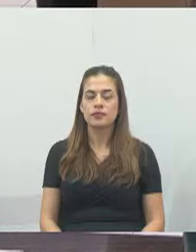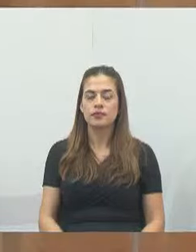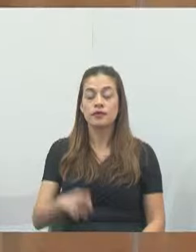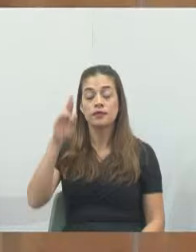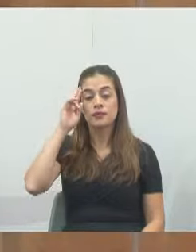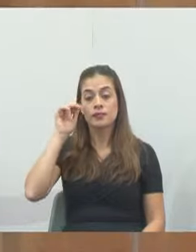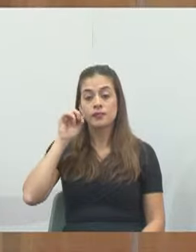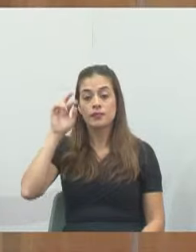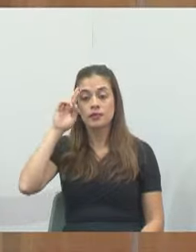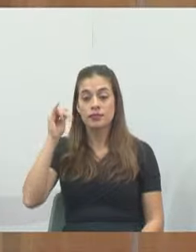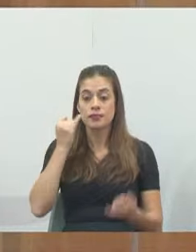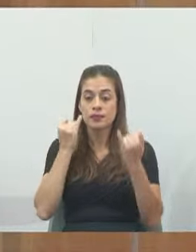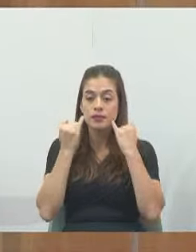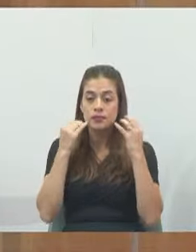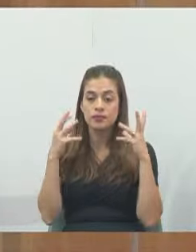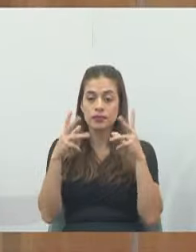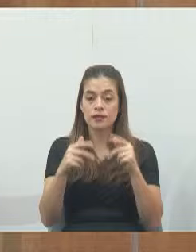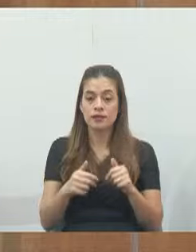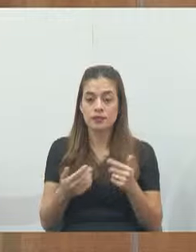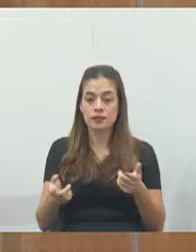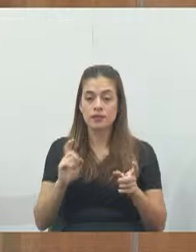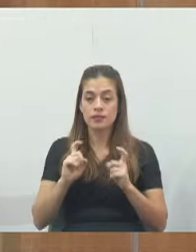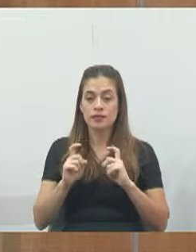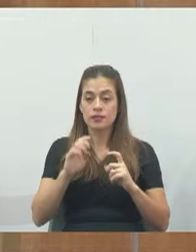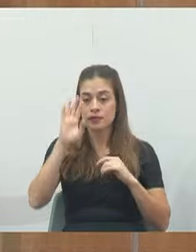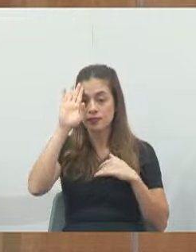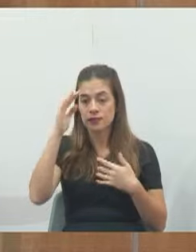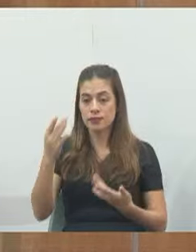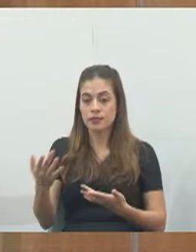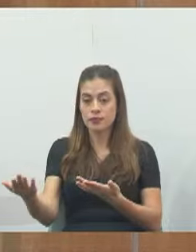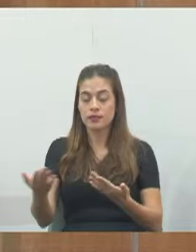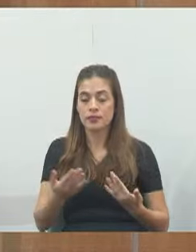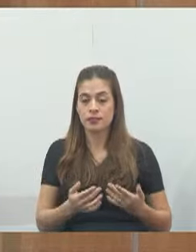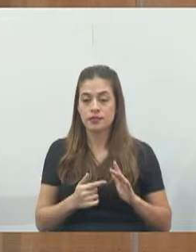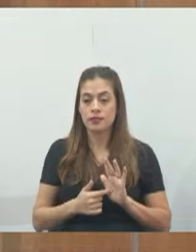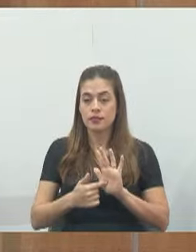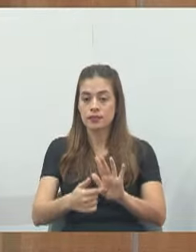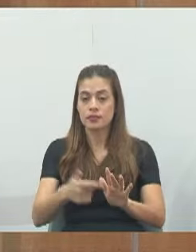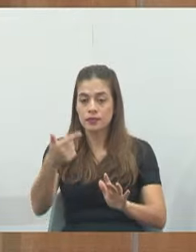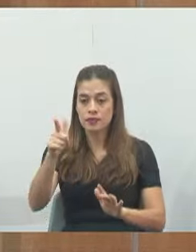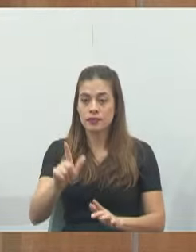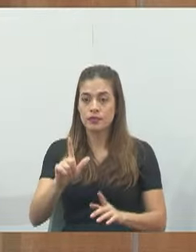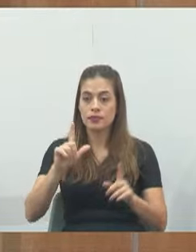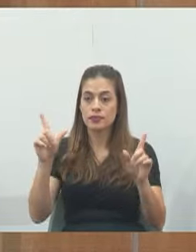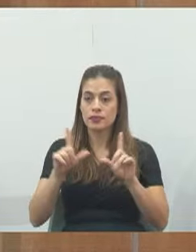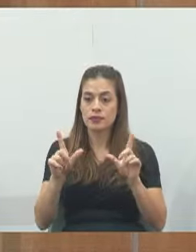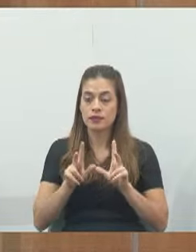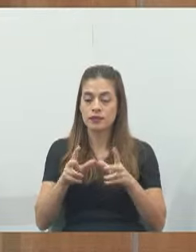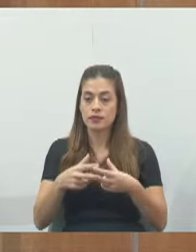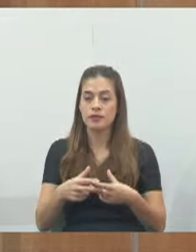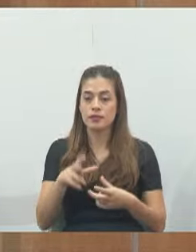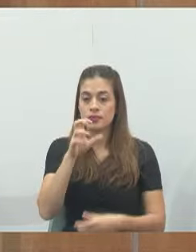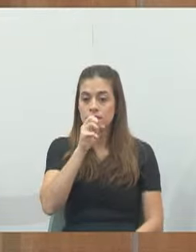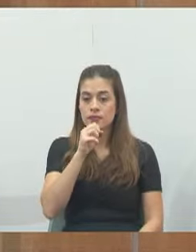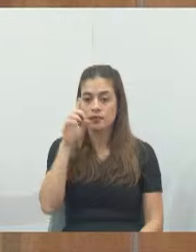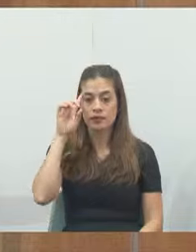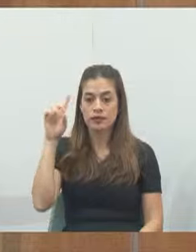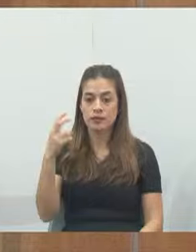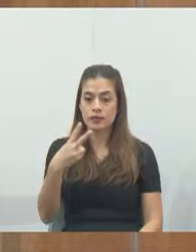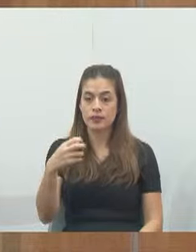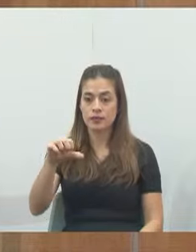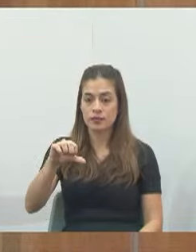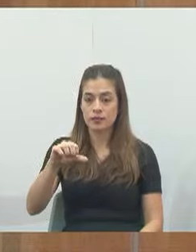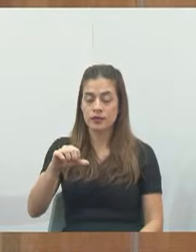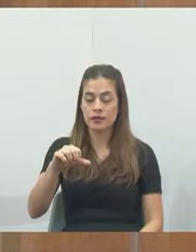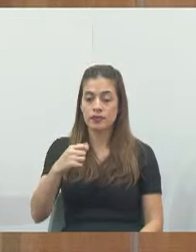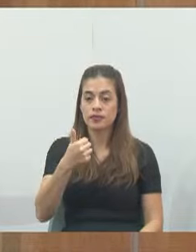Senhoras e senhores, informamos aqui a todos que esta sessão será reprisada pela TV Câmara Jacareí neste próximo sábado, dia 29, às